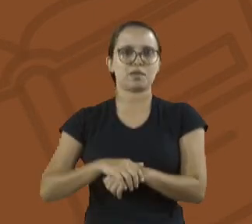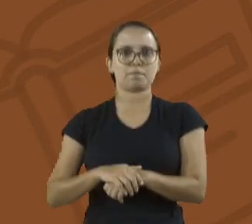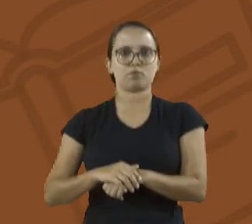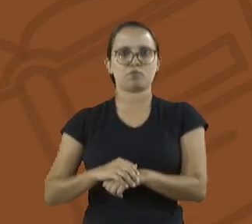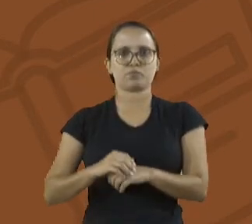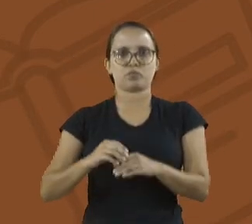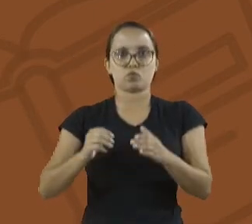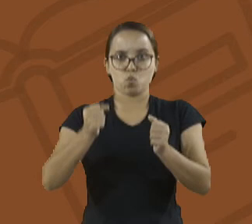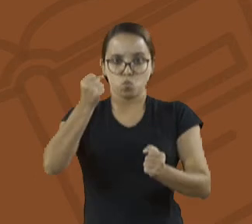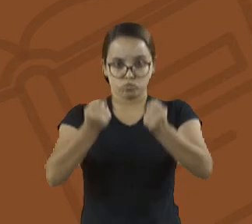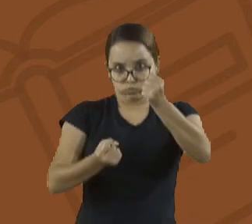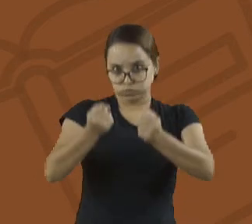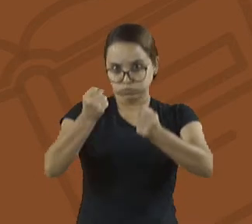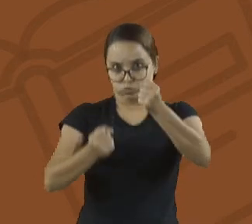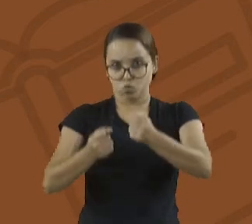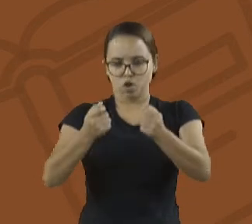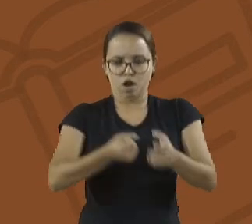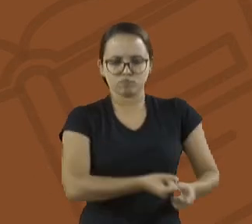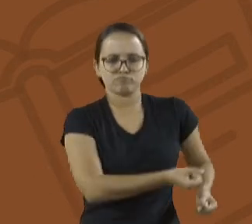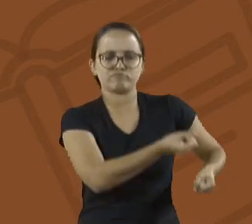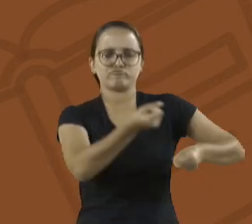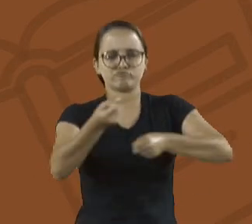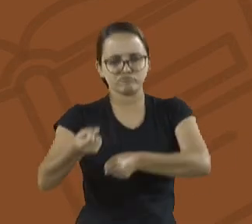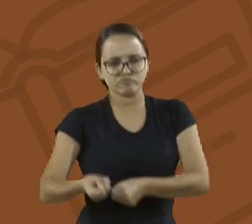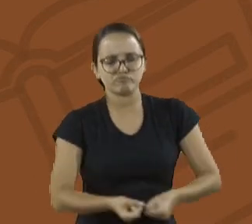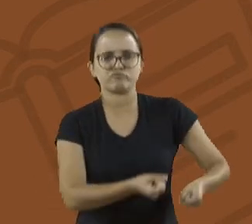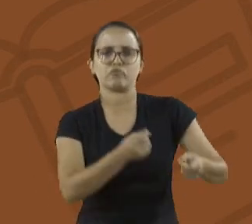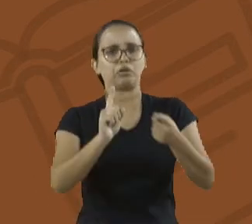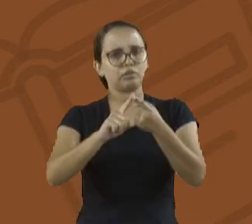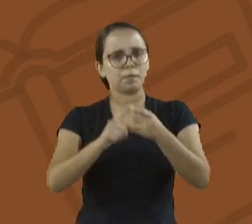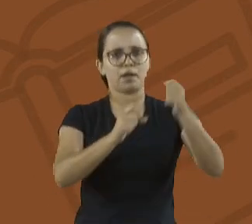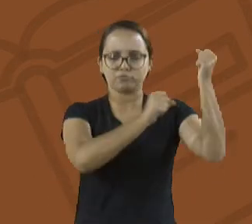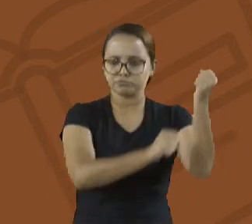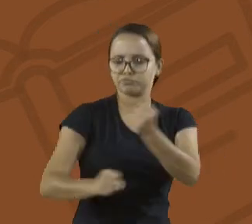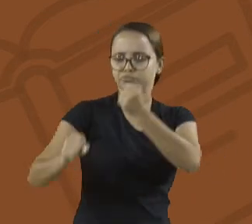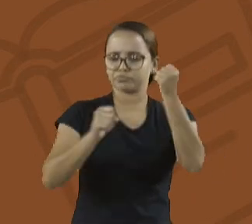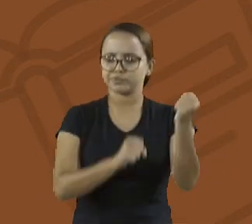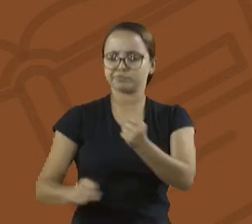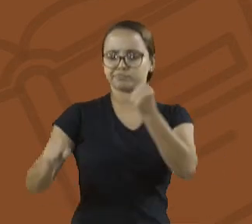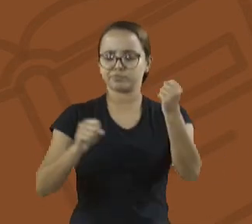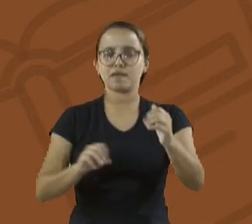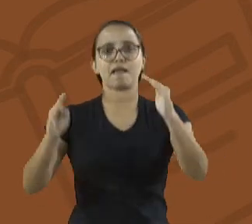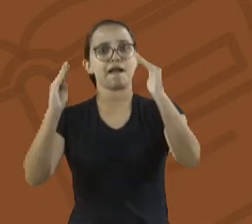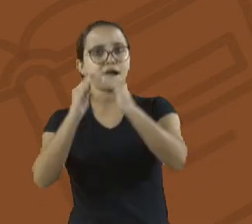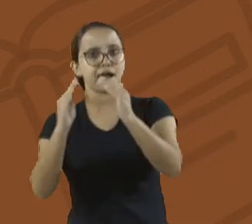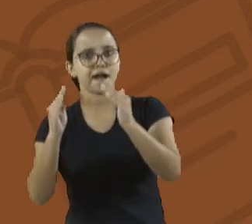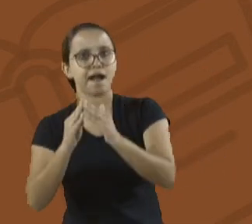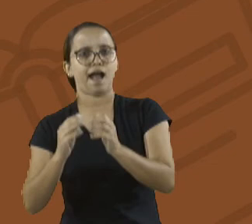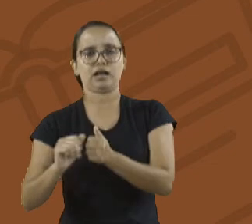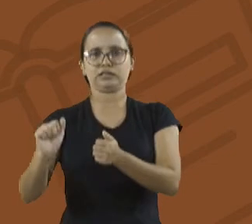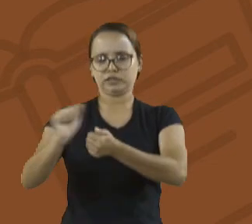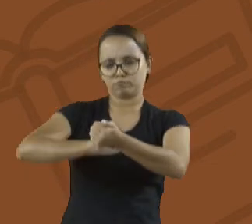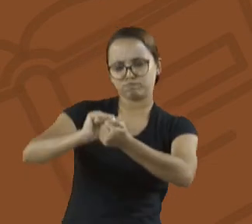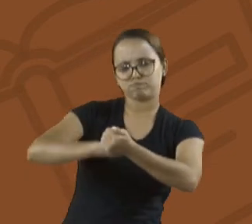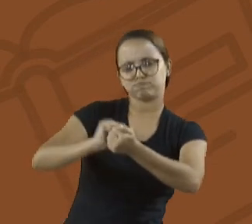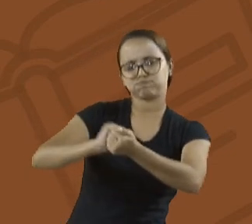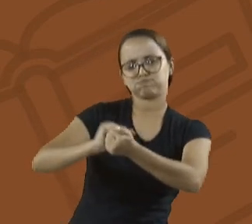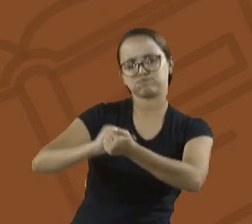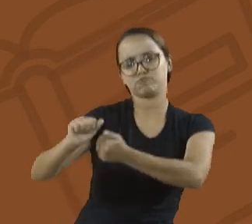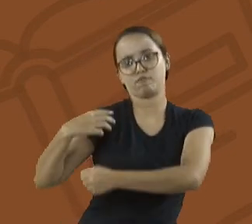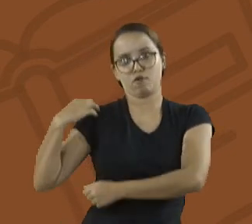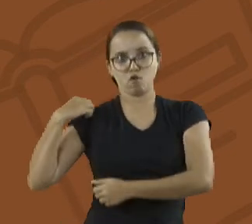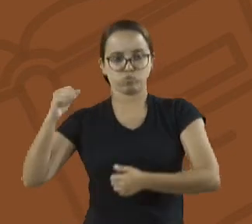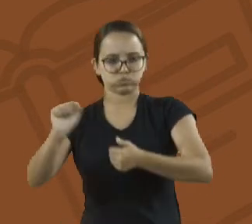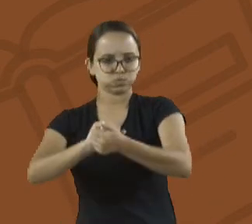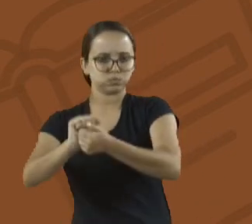faz faxina, quem lava roupa na mão, isso tudo é atividade, pessoal. É atividade, sim, mas a gente tem que